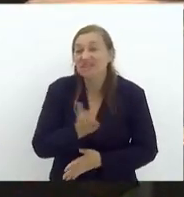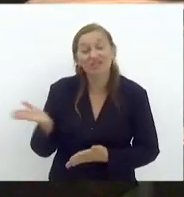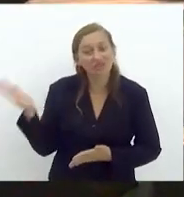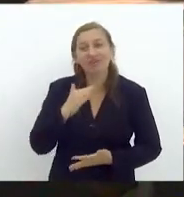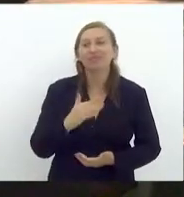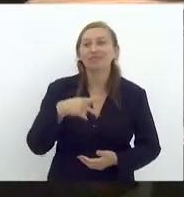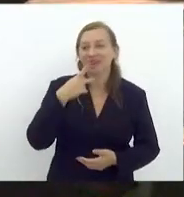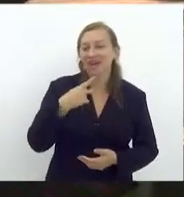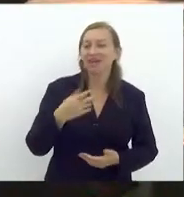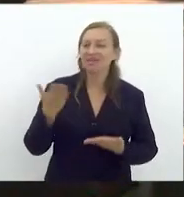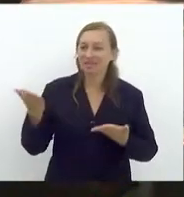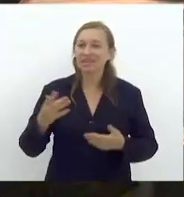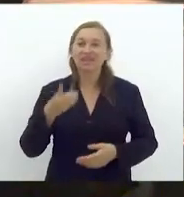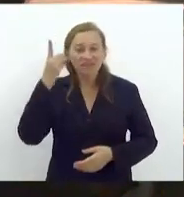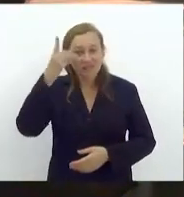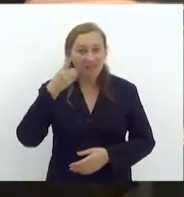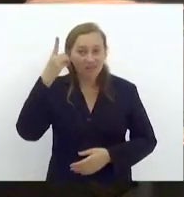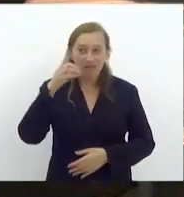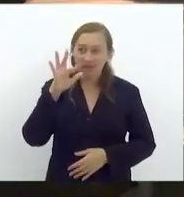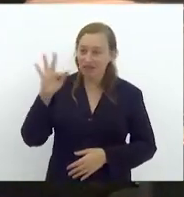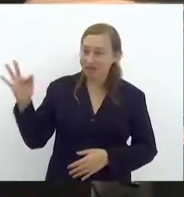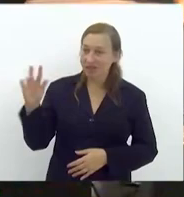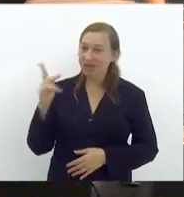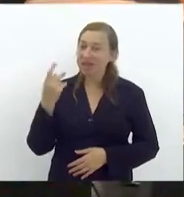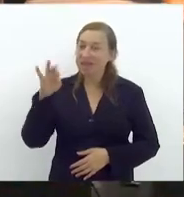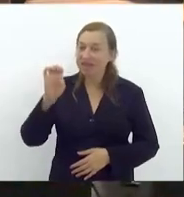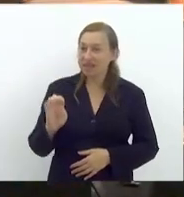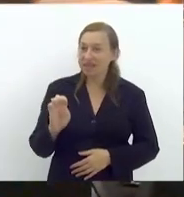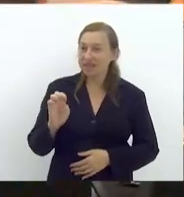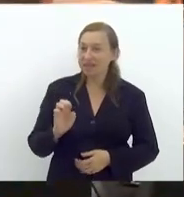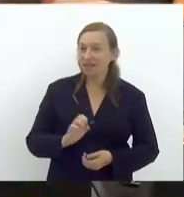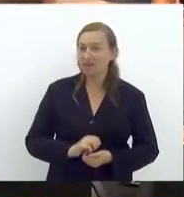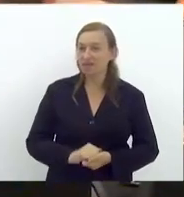lá uma vez deputado federal Henrique Vieira